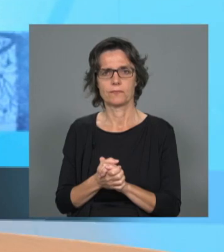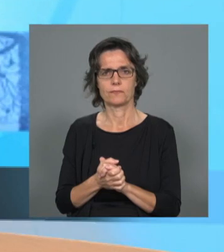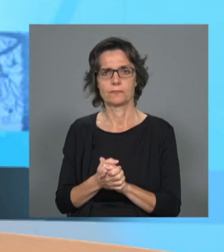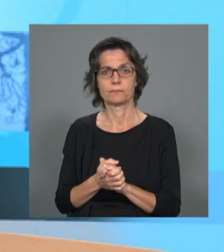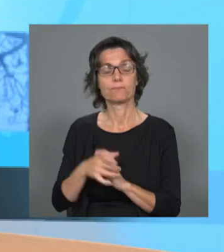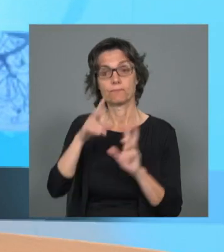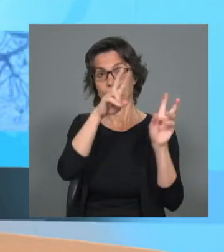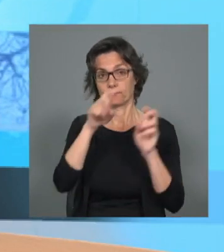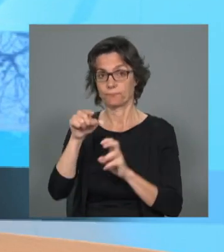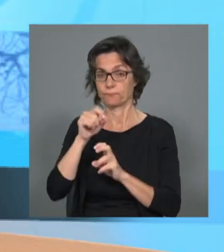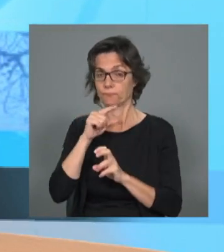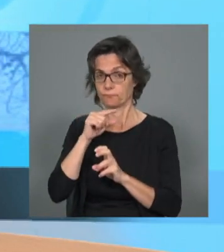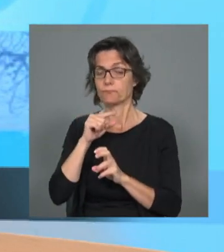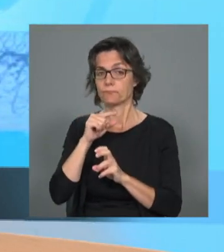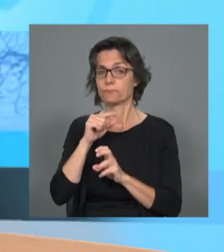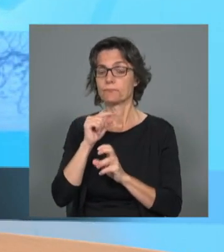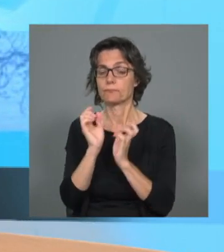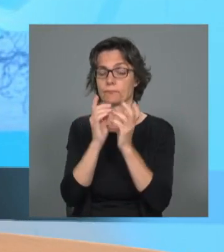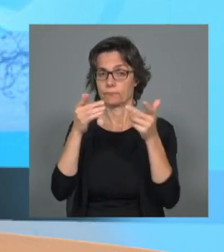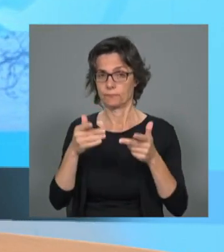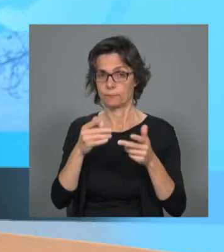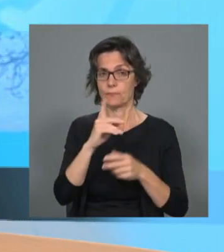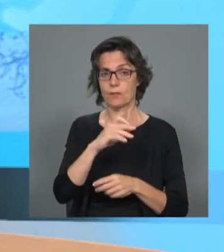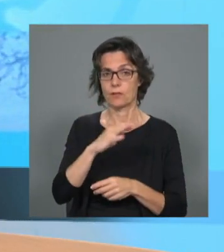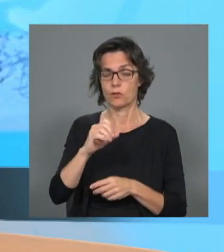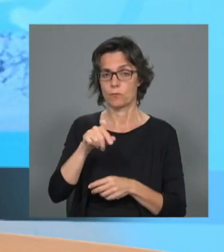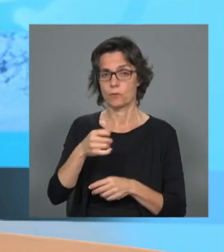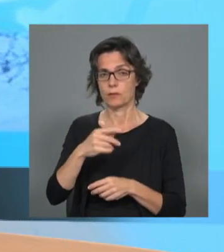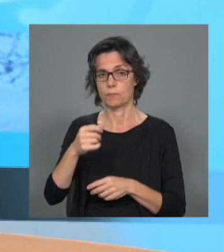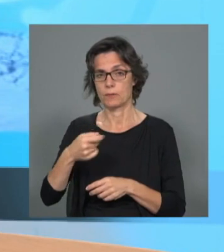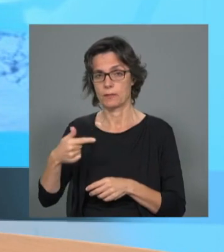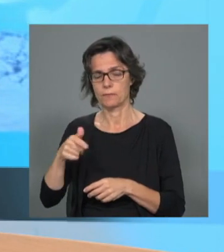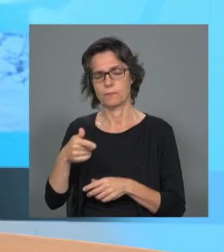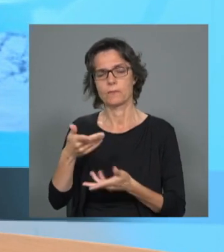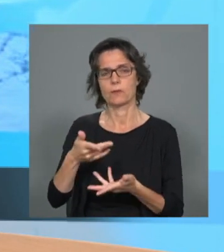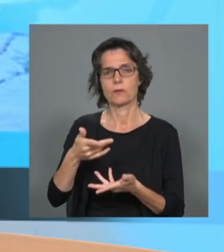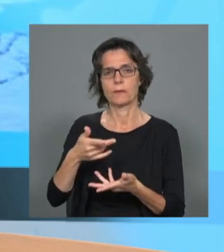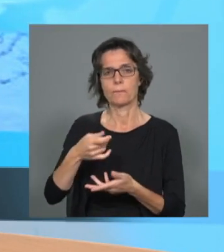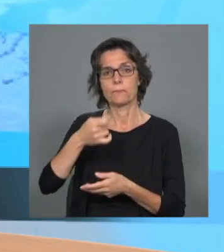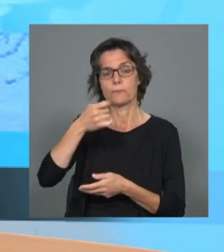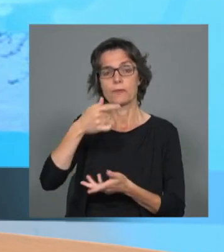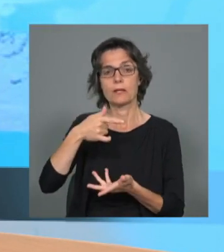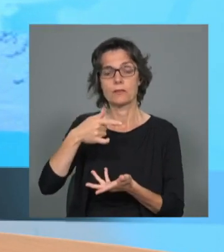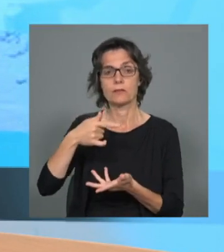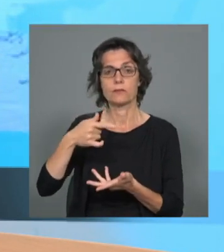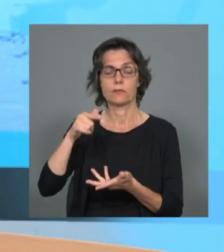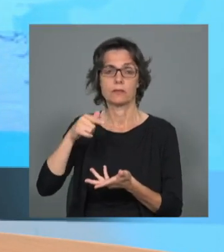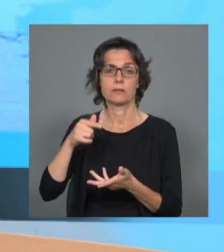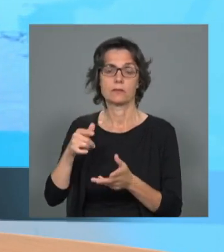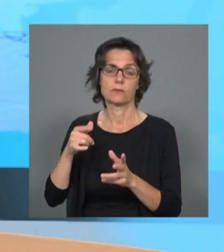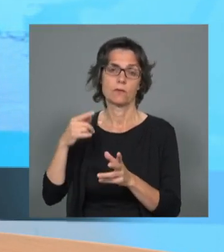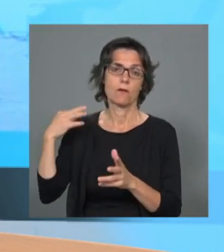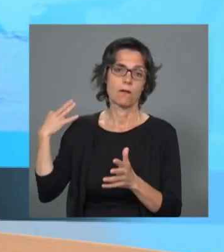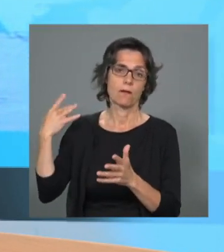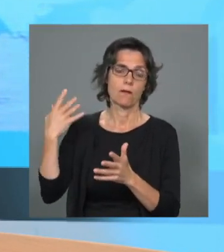Estes são temas que pode encontrar em agência.eclésia.pt. Agora, essa história de 80 anos das equipas de